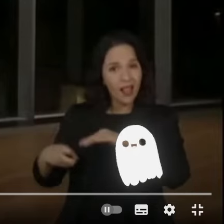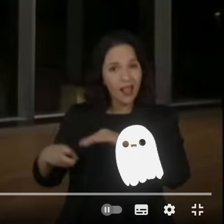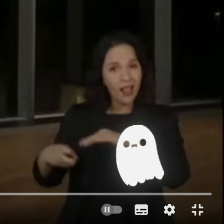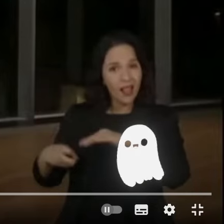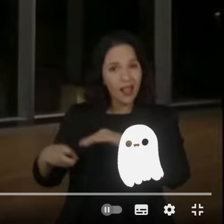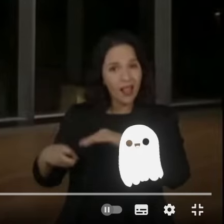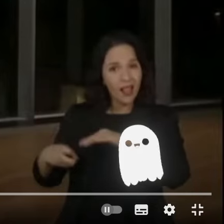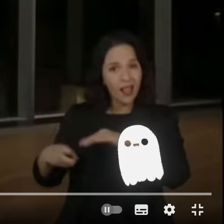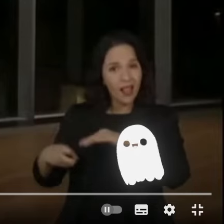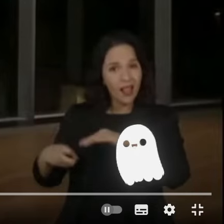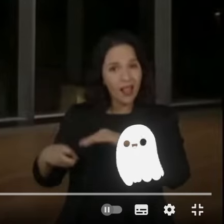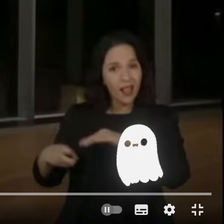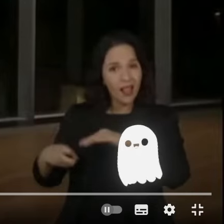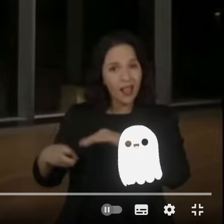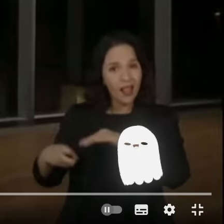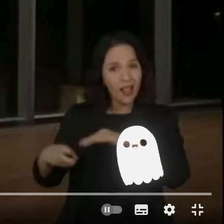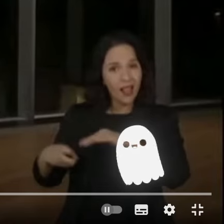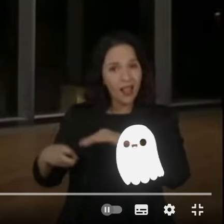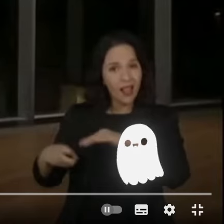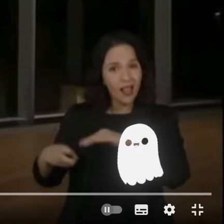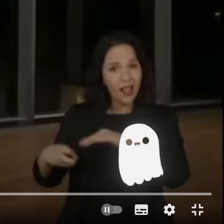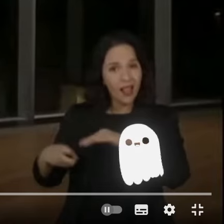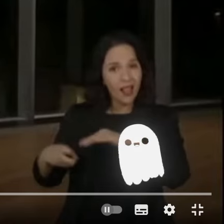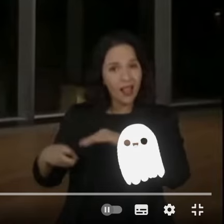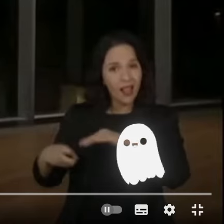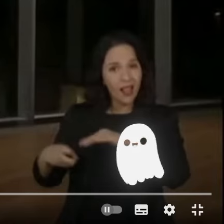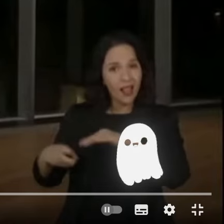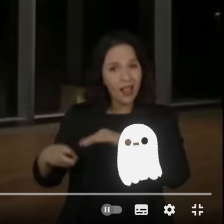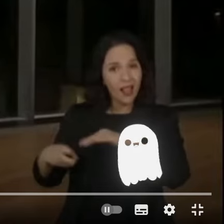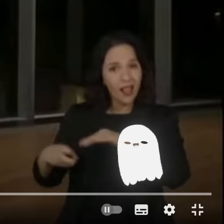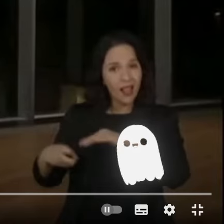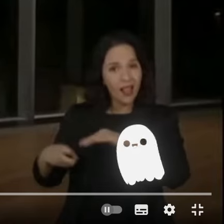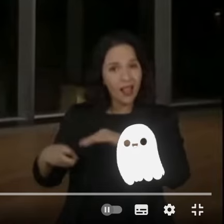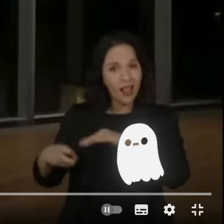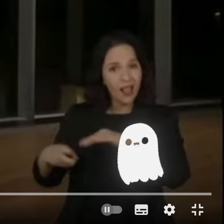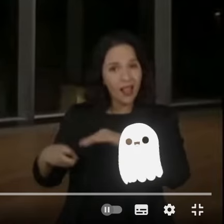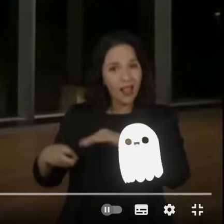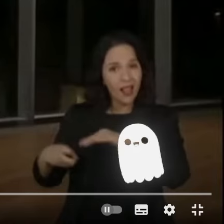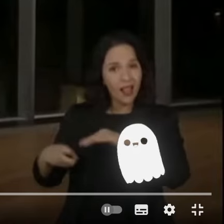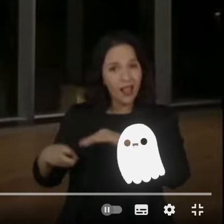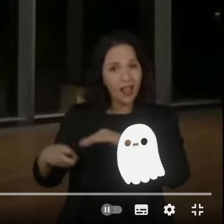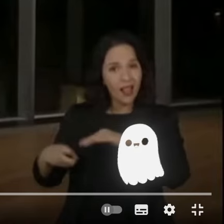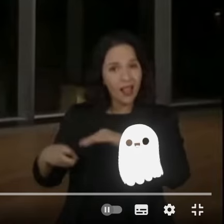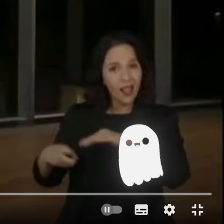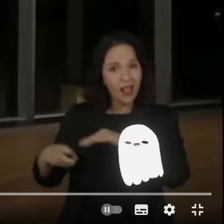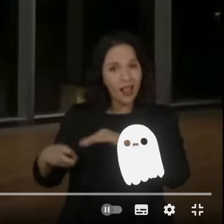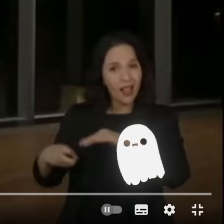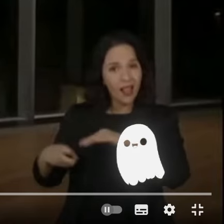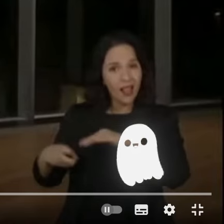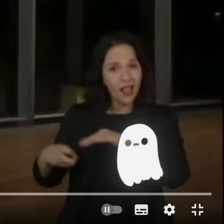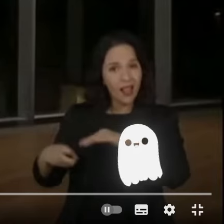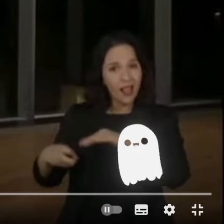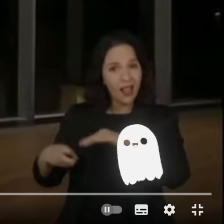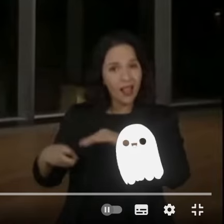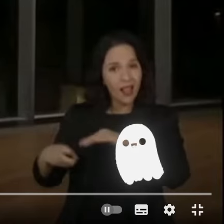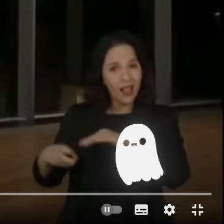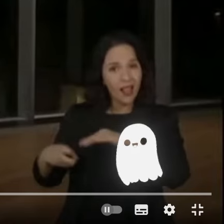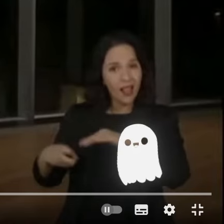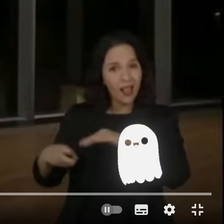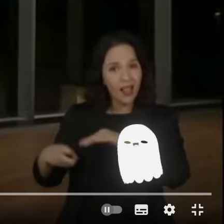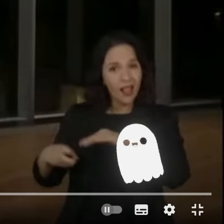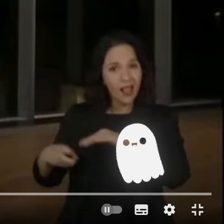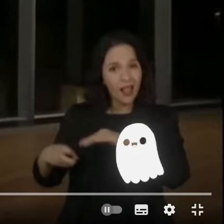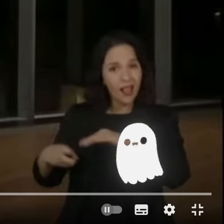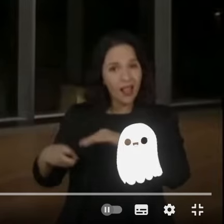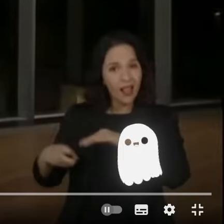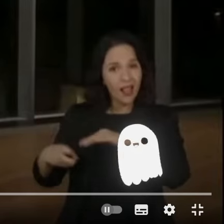ela fez besteira, brigou na aula. E aí, foi isso, sabe? Foi um negócio de ela brigou na aula. Além de ser